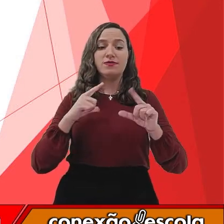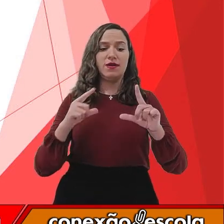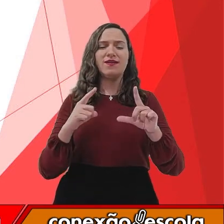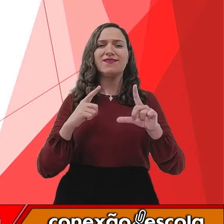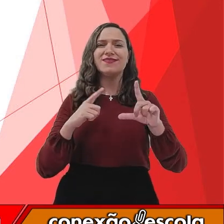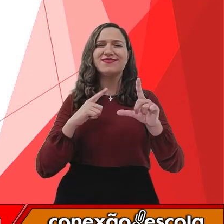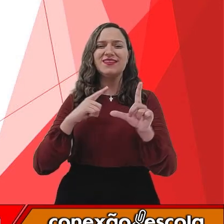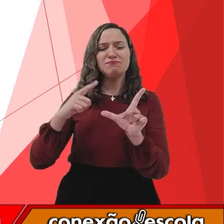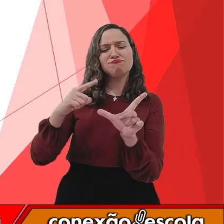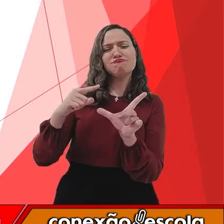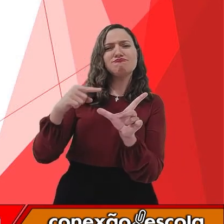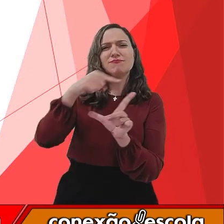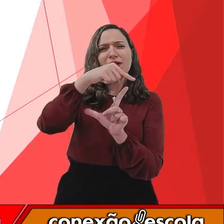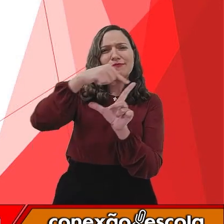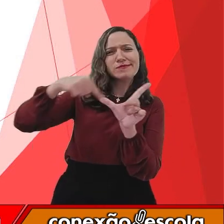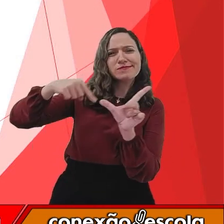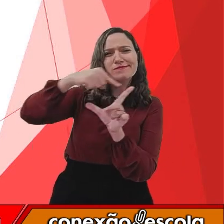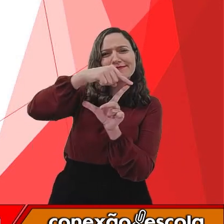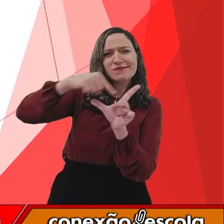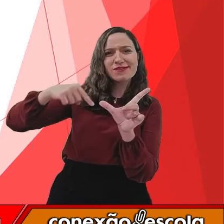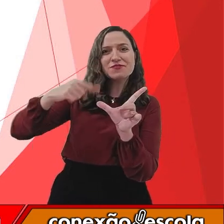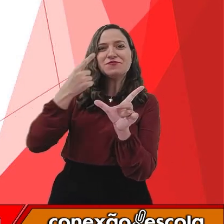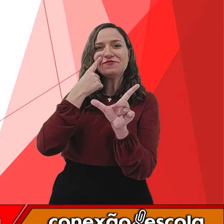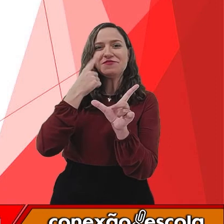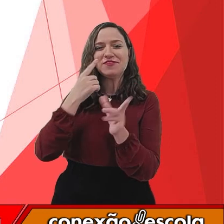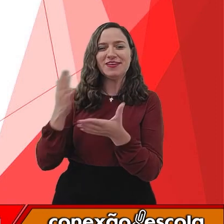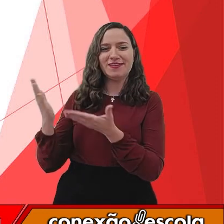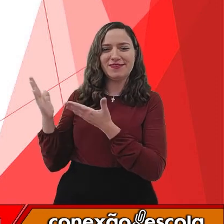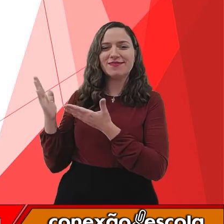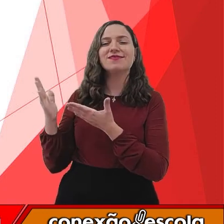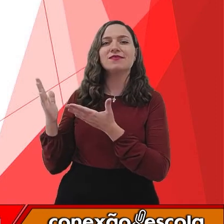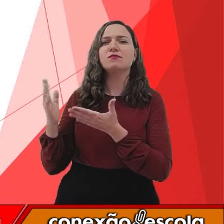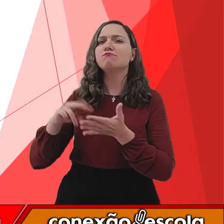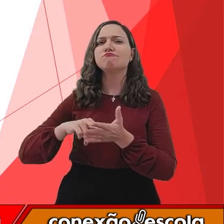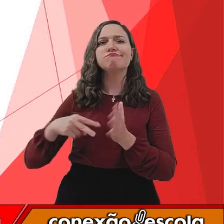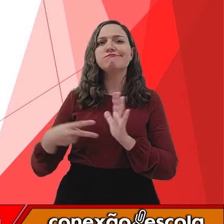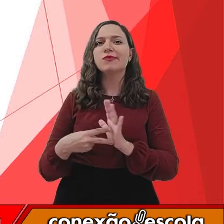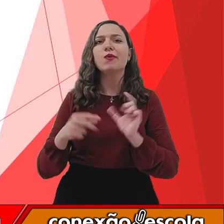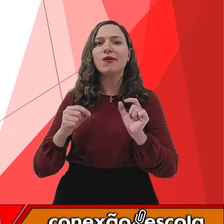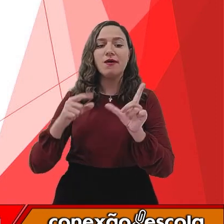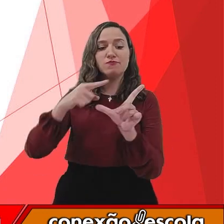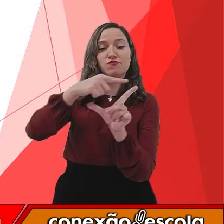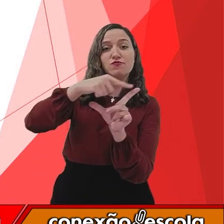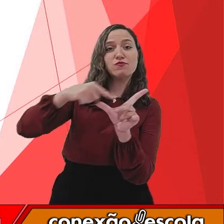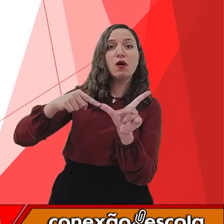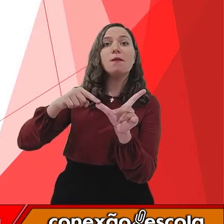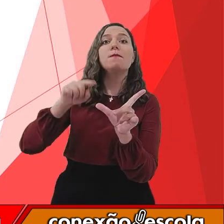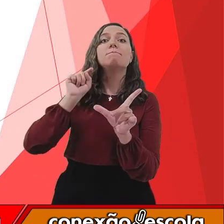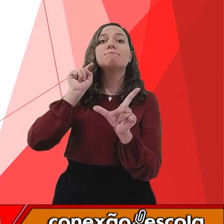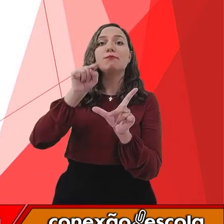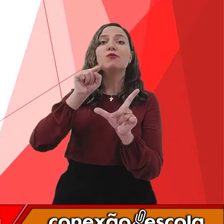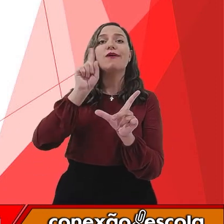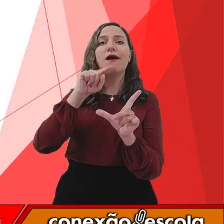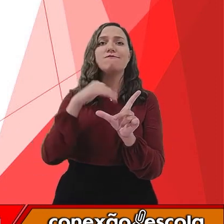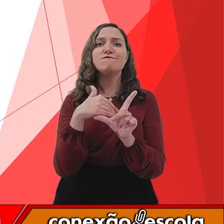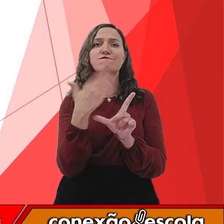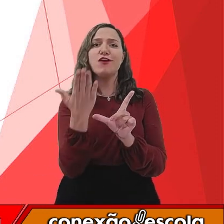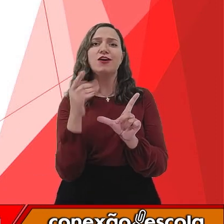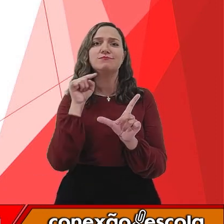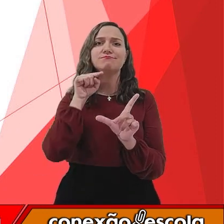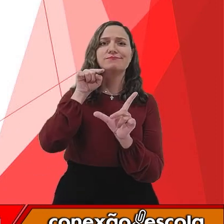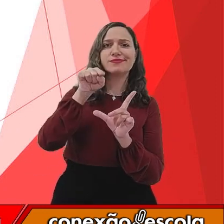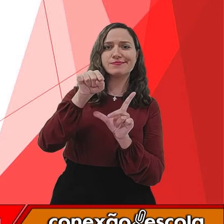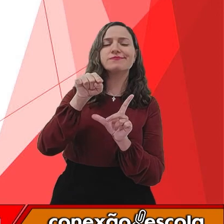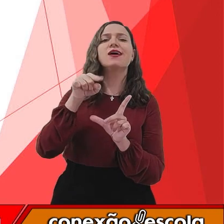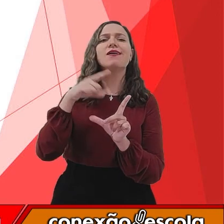obtuso maior que 90 graus, nós temos aí que o circuncentro está fora e, dependendo do ângulo, está